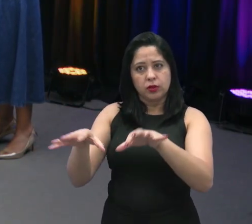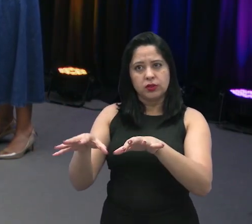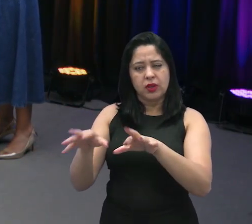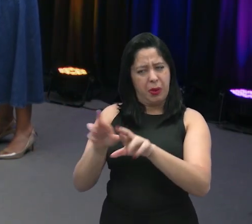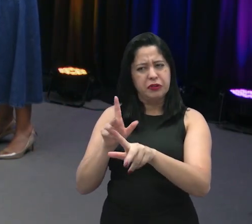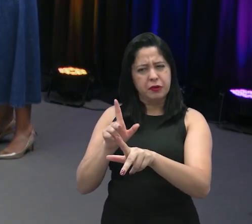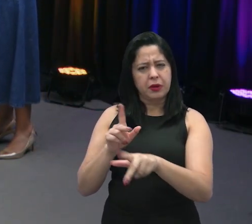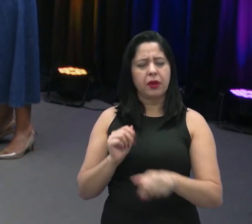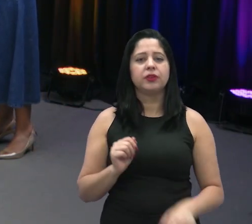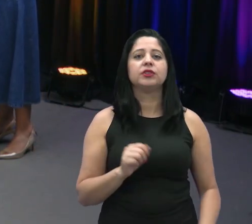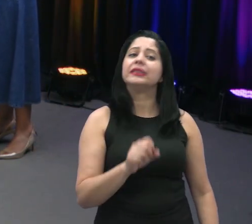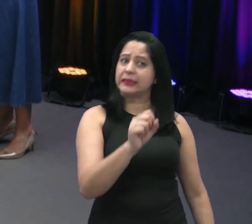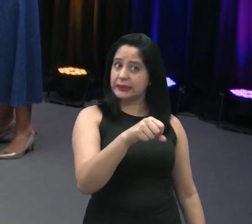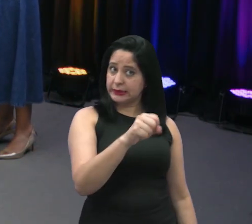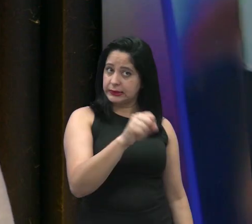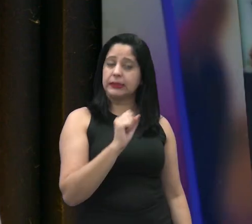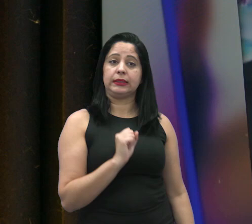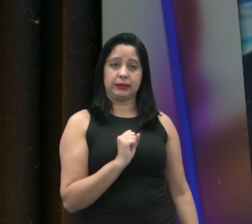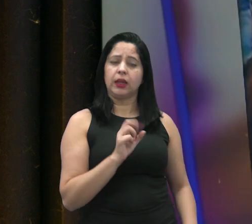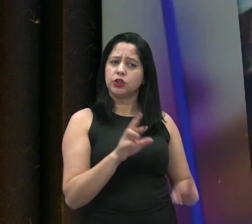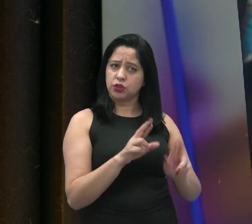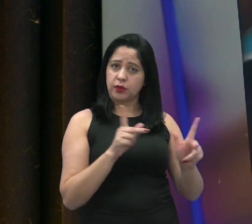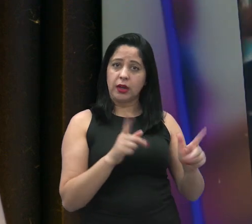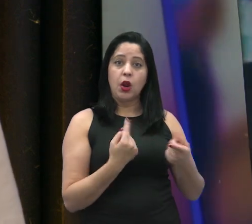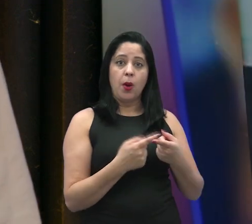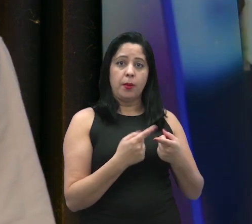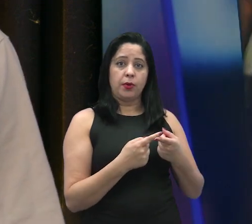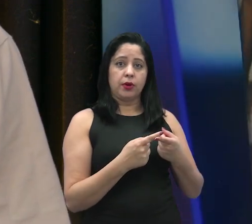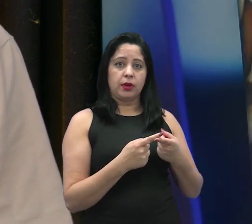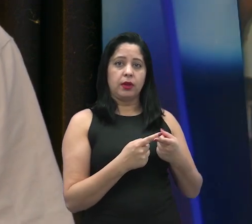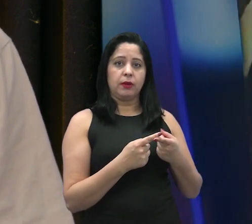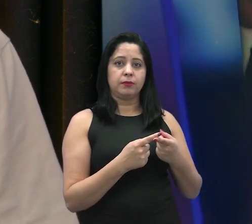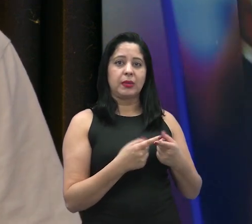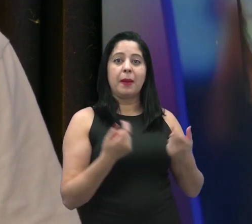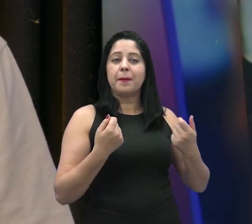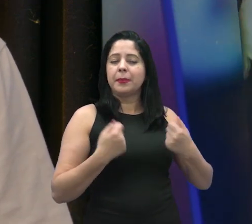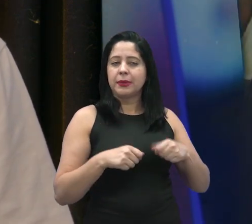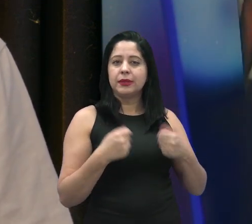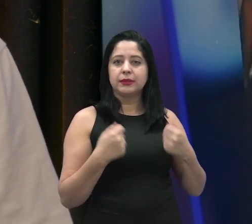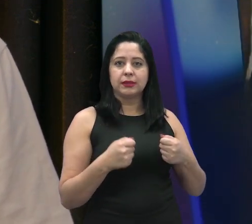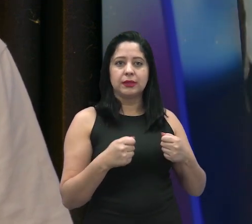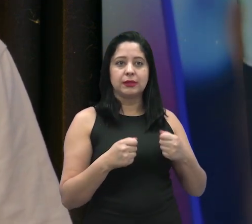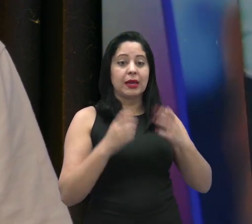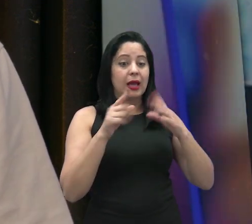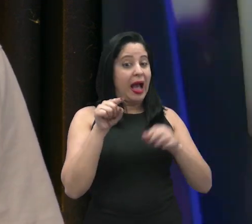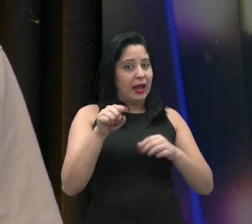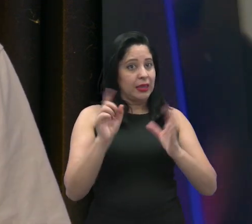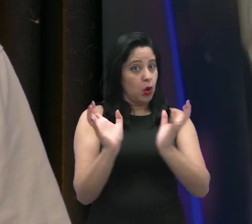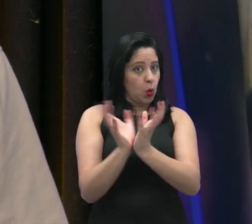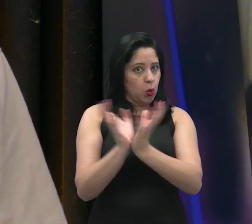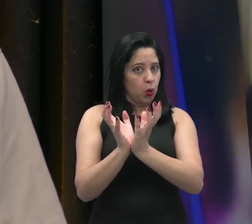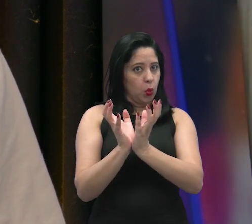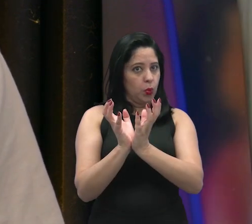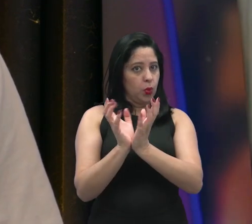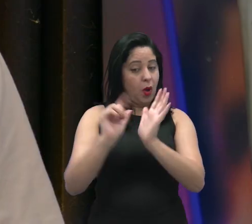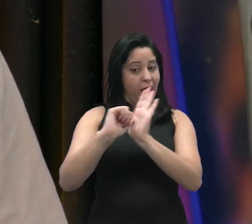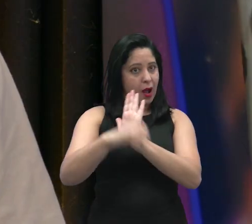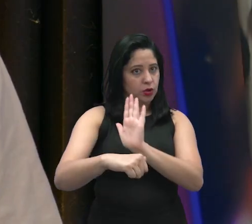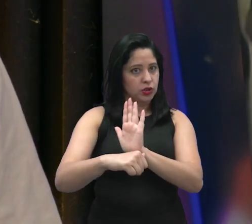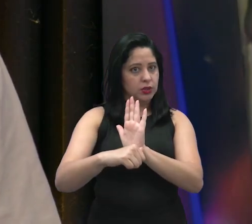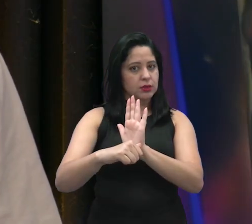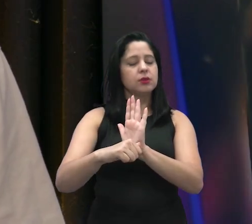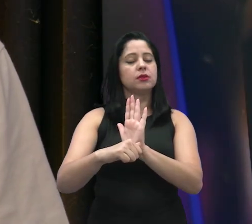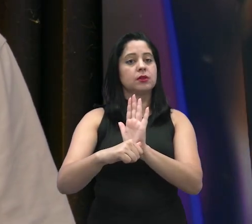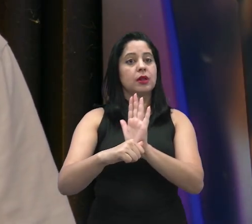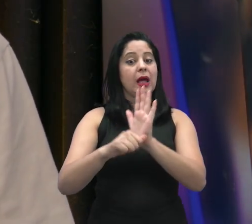Tem diferença para você? Tem diferença, porque a gente tem que ter uma atenção maior, tem